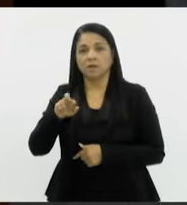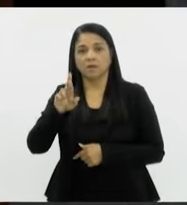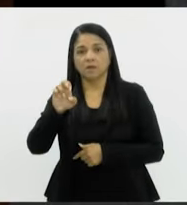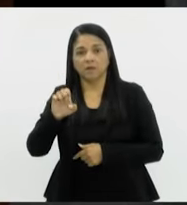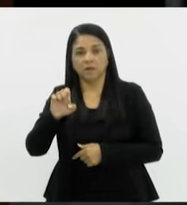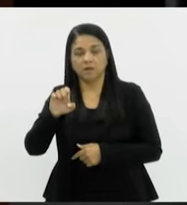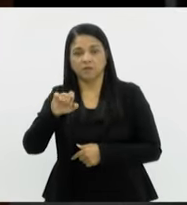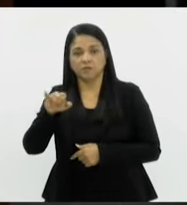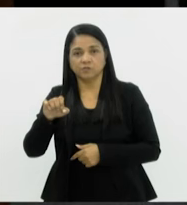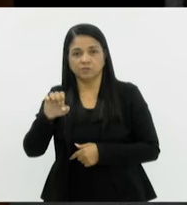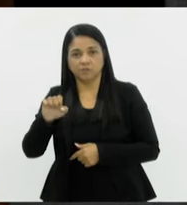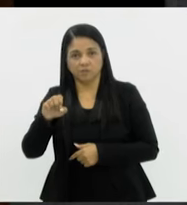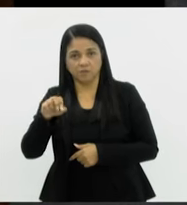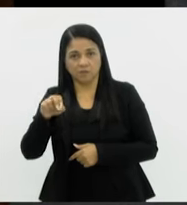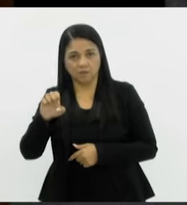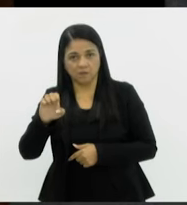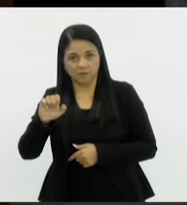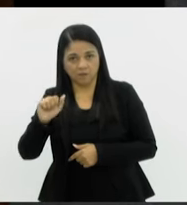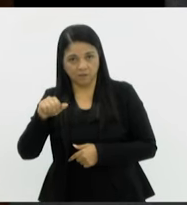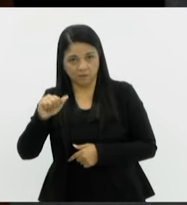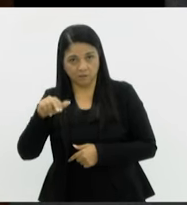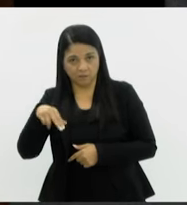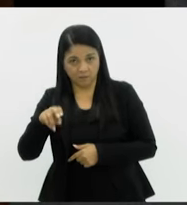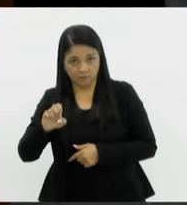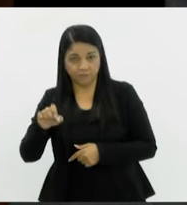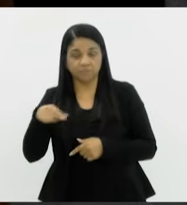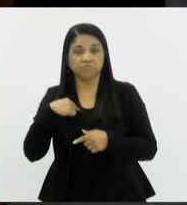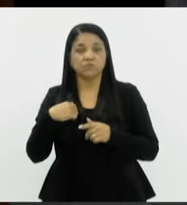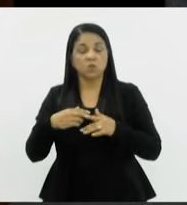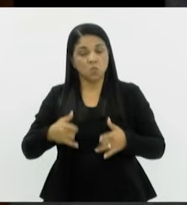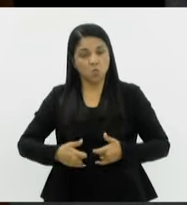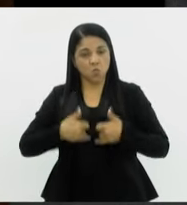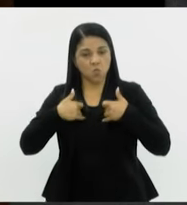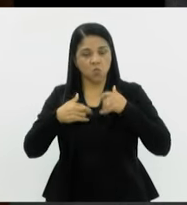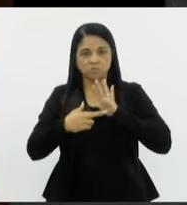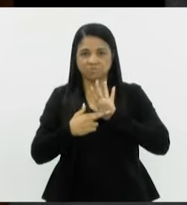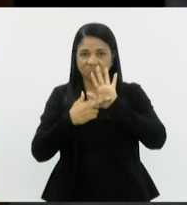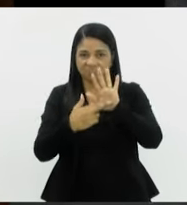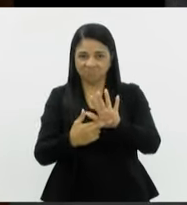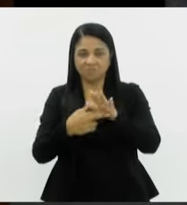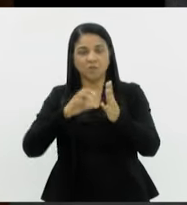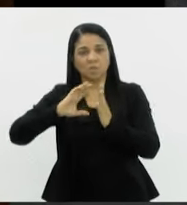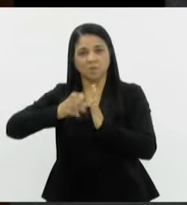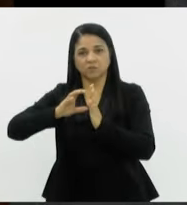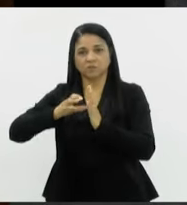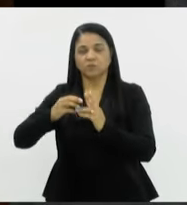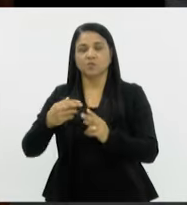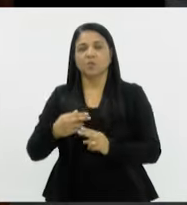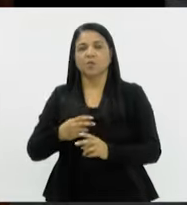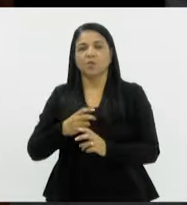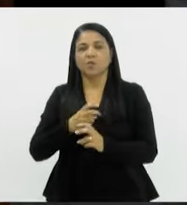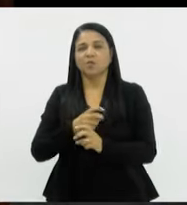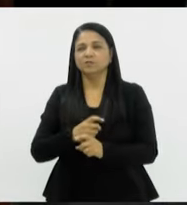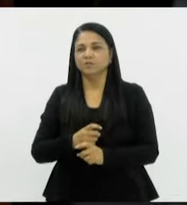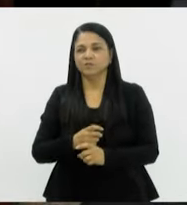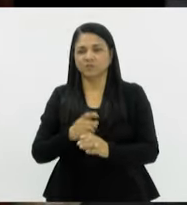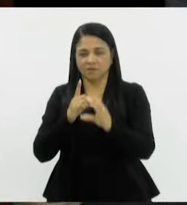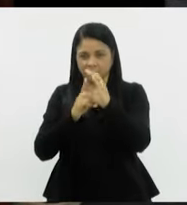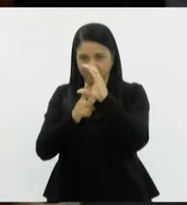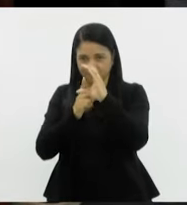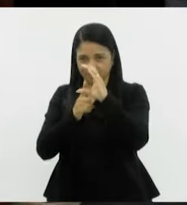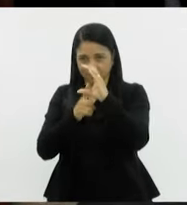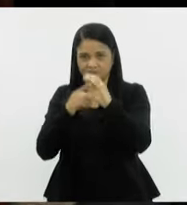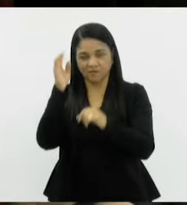também do meu orgulho de sucedê-la na representação do honroso e glorioso Partido Comunista do Brasil e tecer algumas